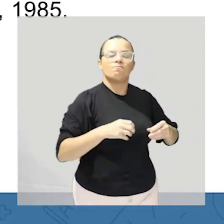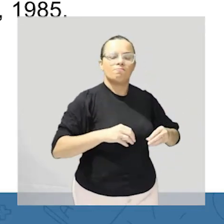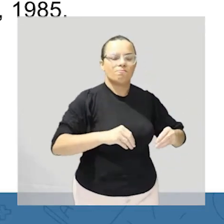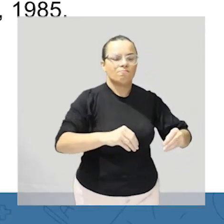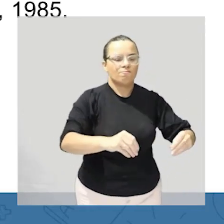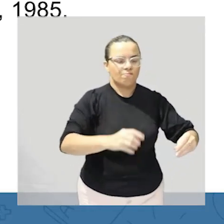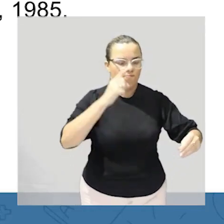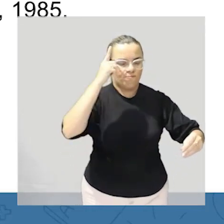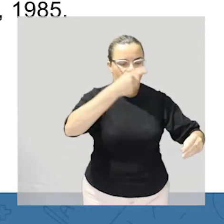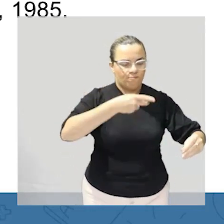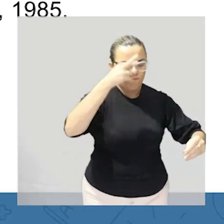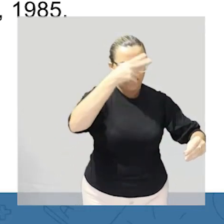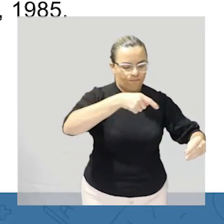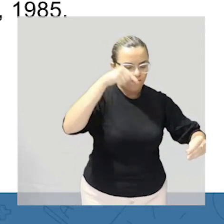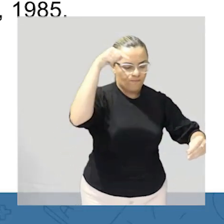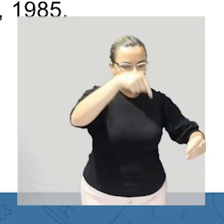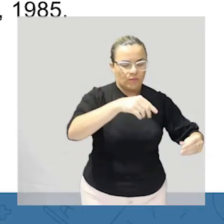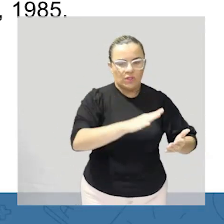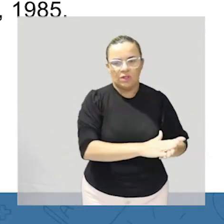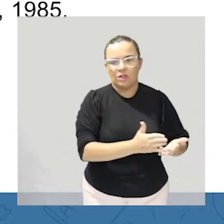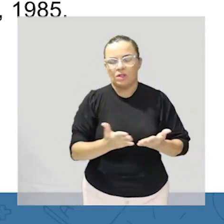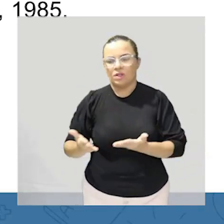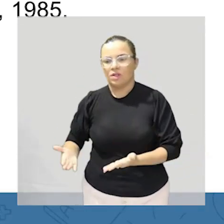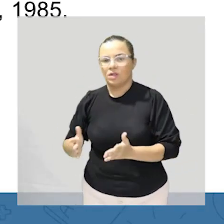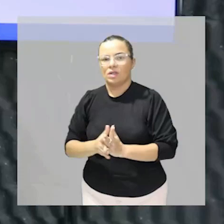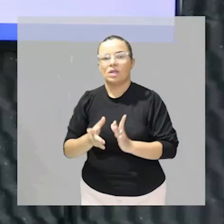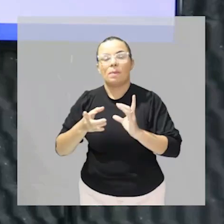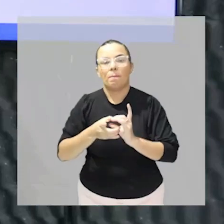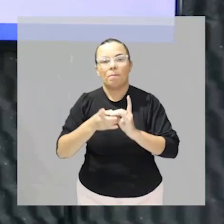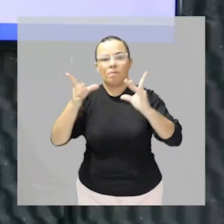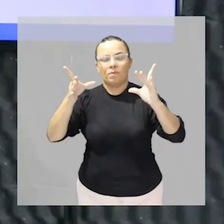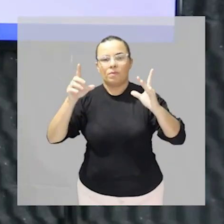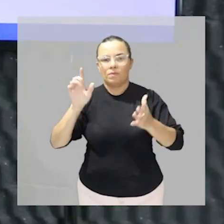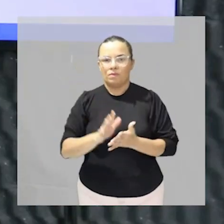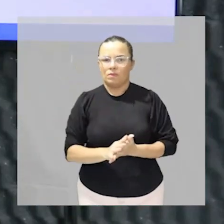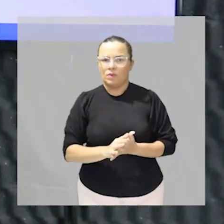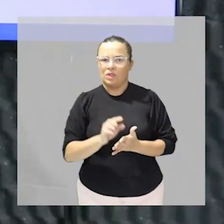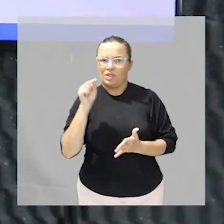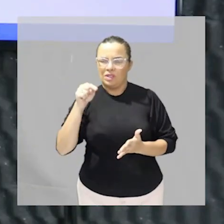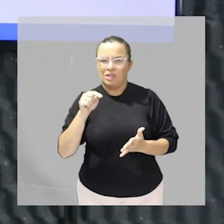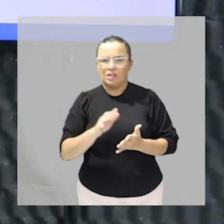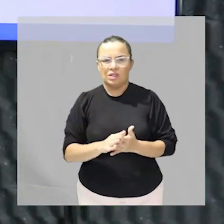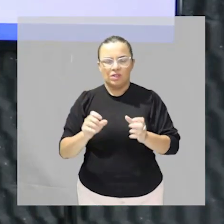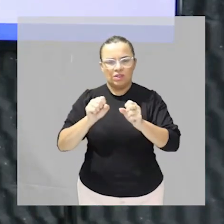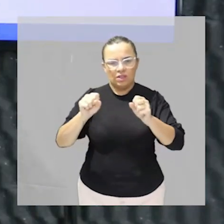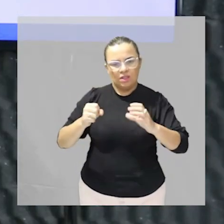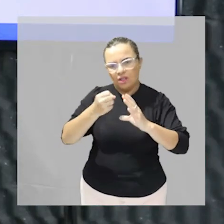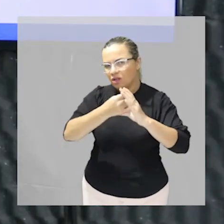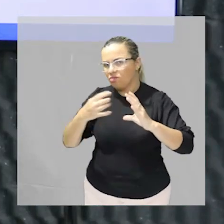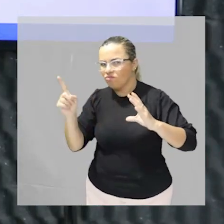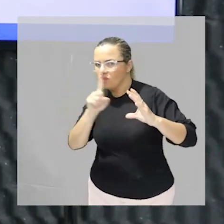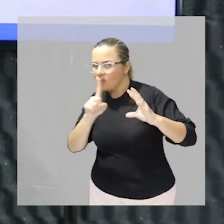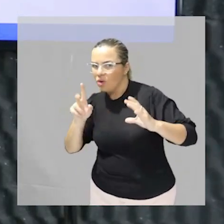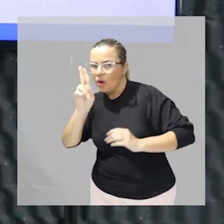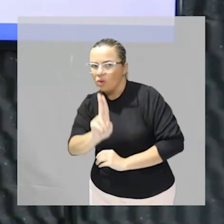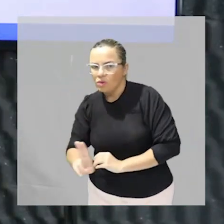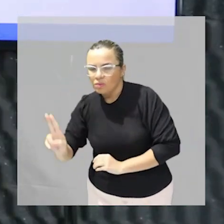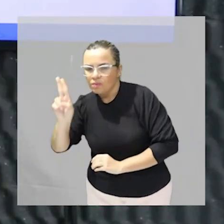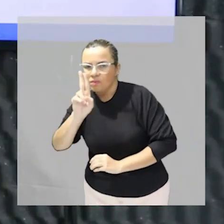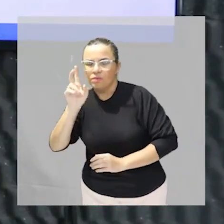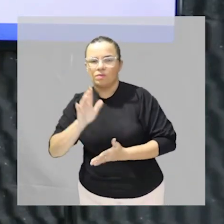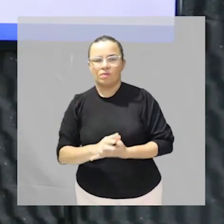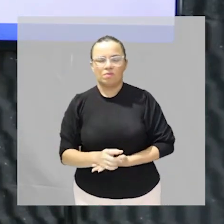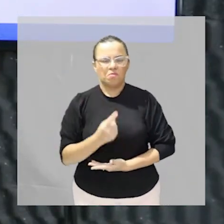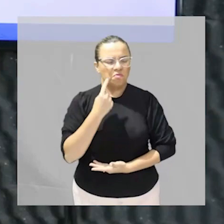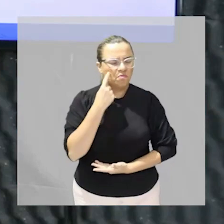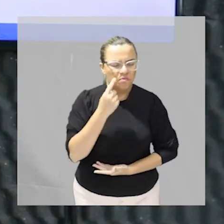concentrar terras. Na democracia, esse critério ele não é utilizado. Na democracia, você não